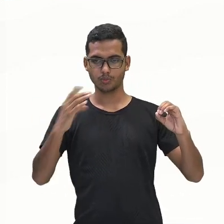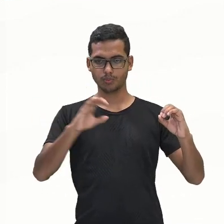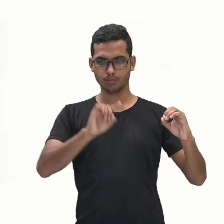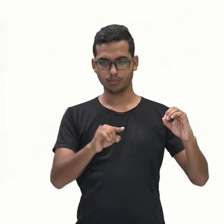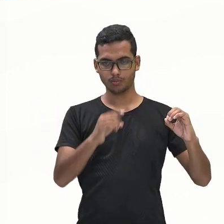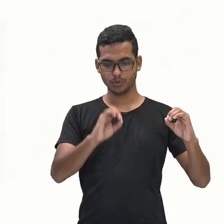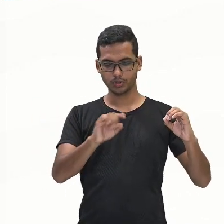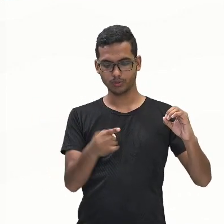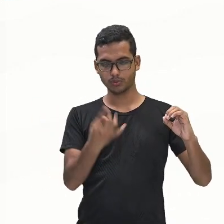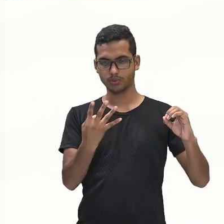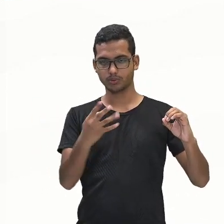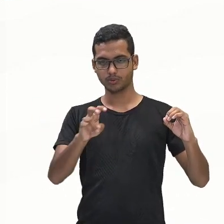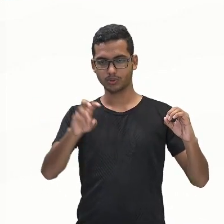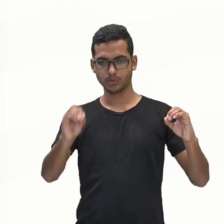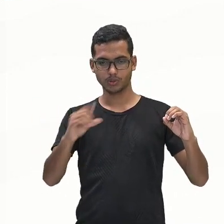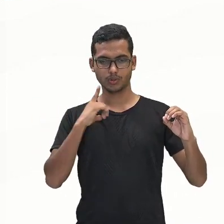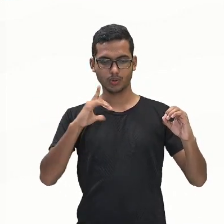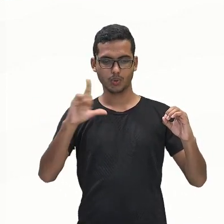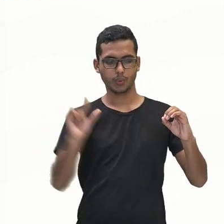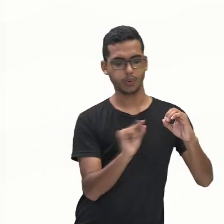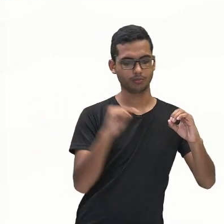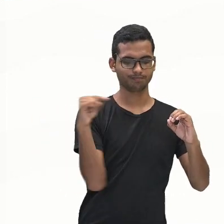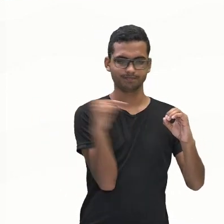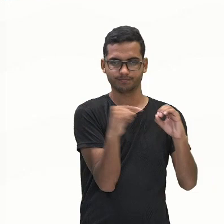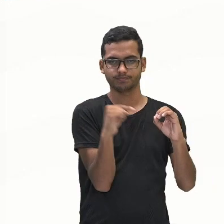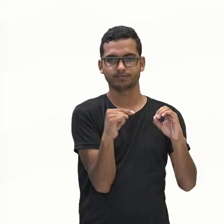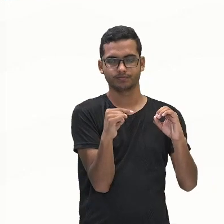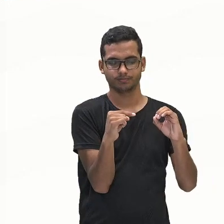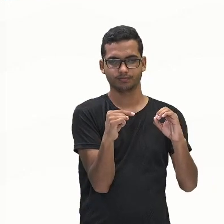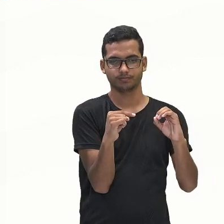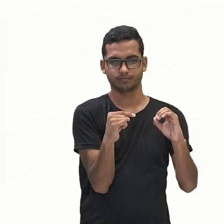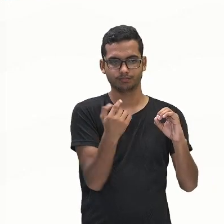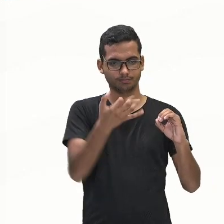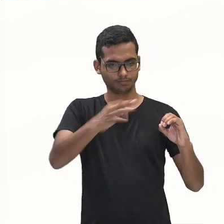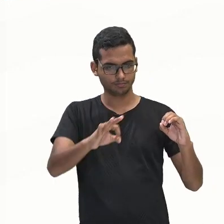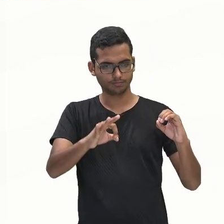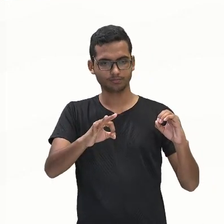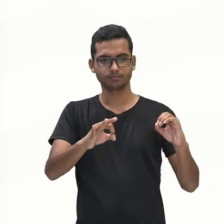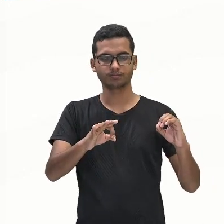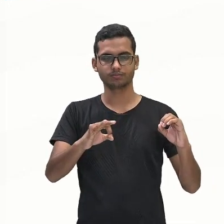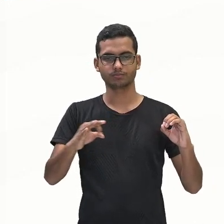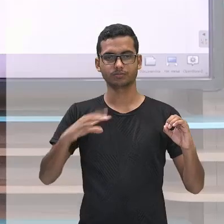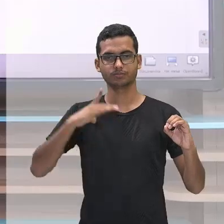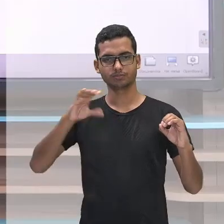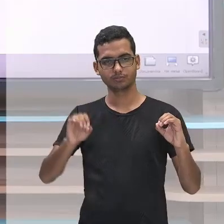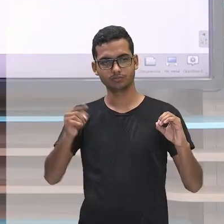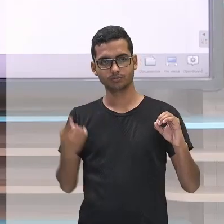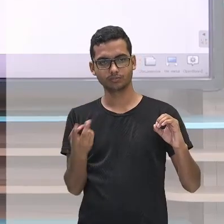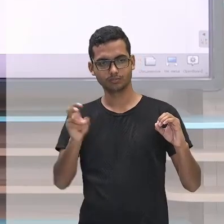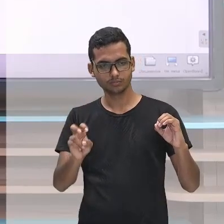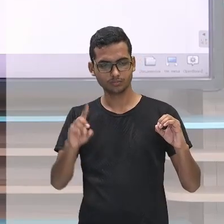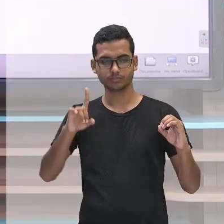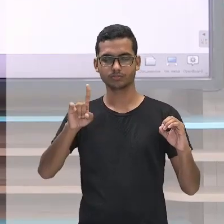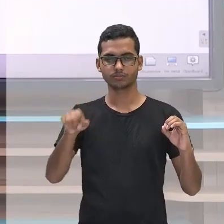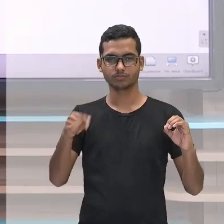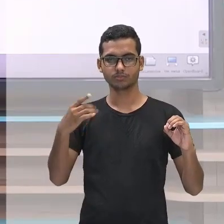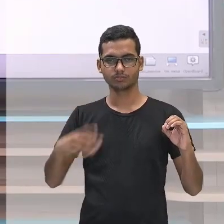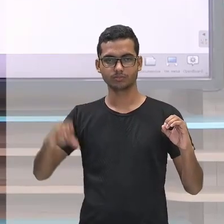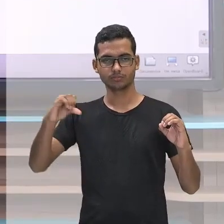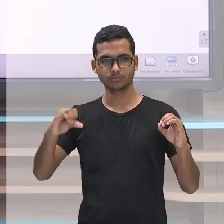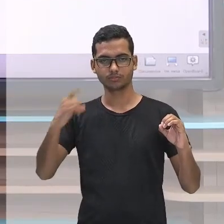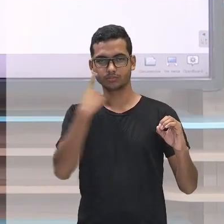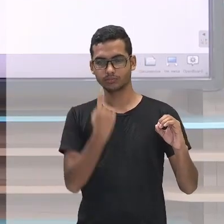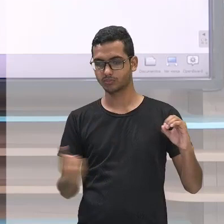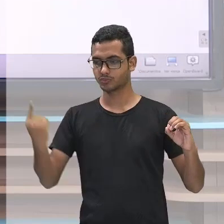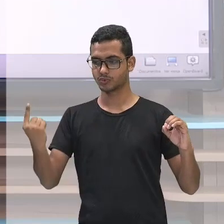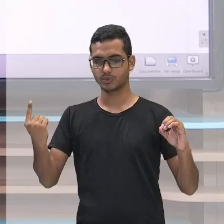Então, 0,4, 0,5, 0,6, 0,7, 0,8, 0,9 e aí chegamos